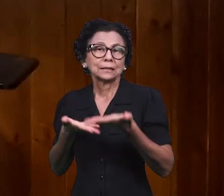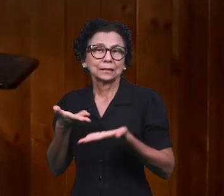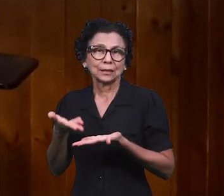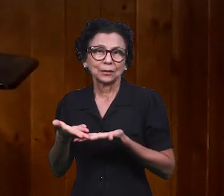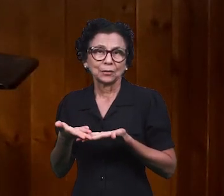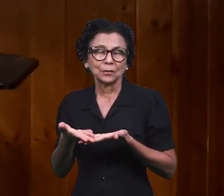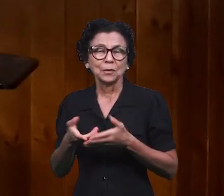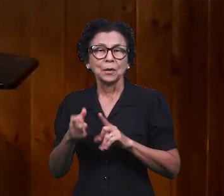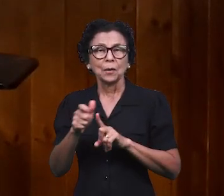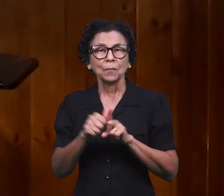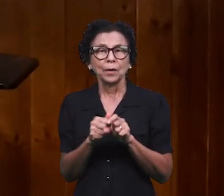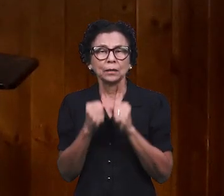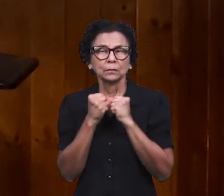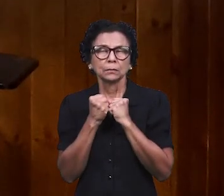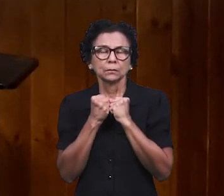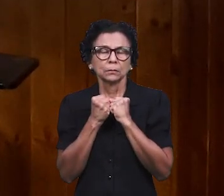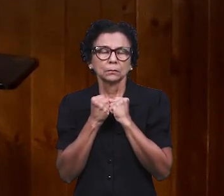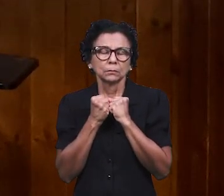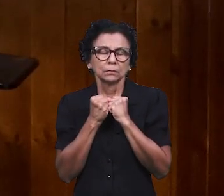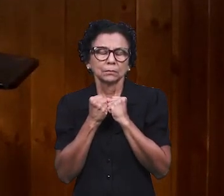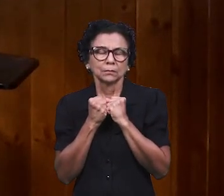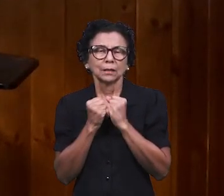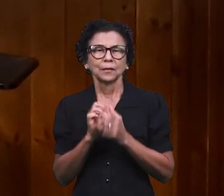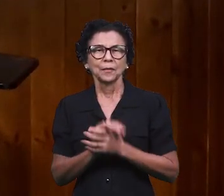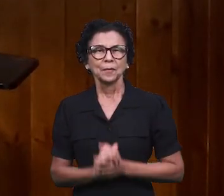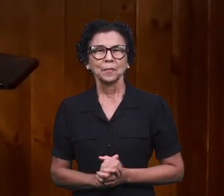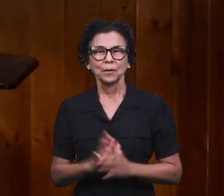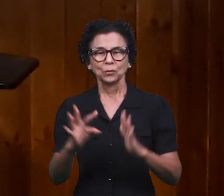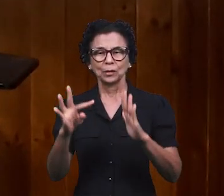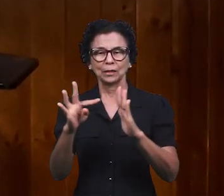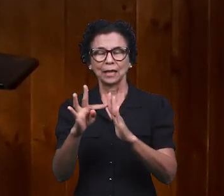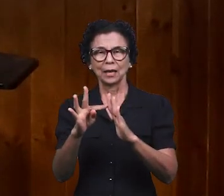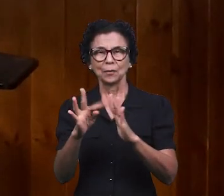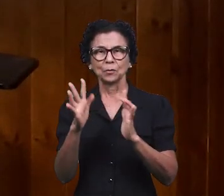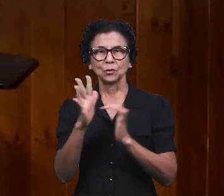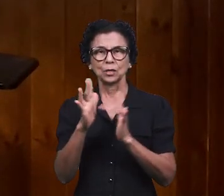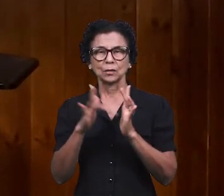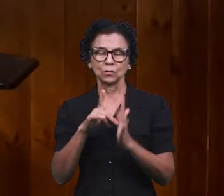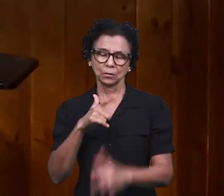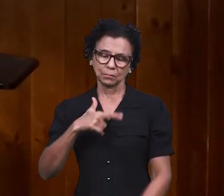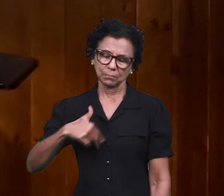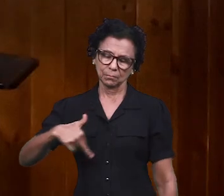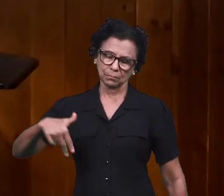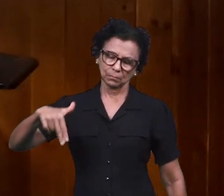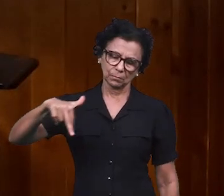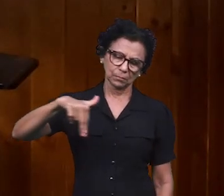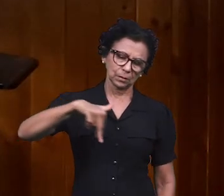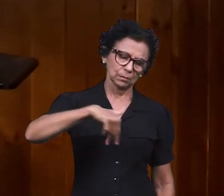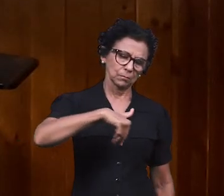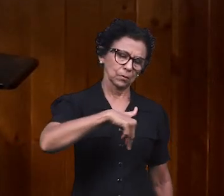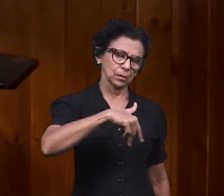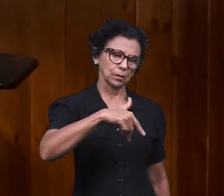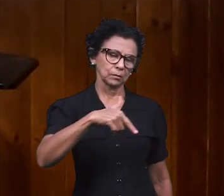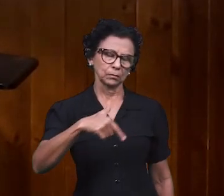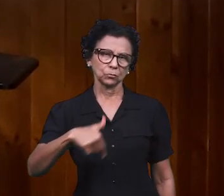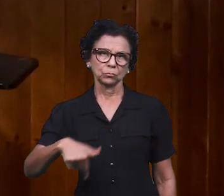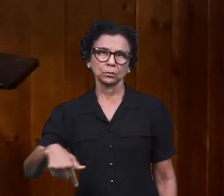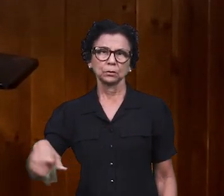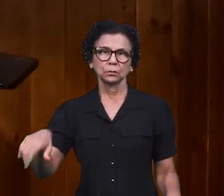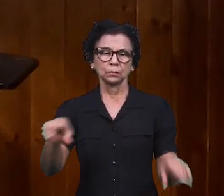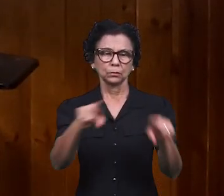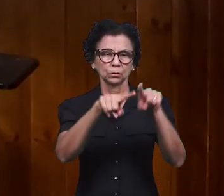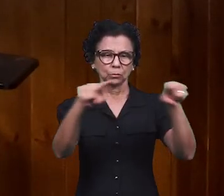inverno, e Jesus passeava no templo no alpendre de Salomão. Então essa passagem mostra